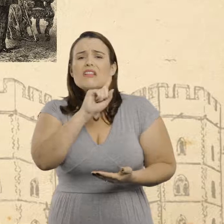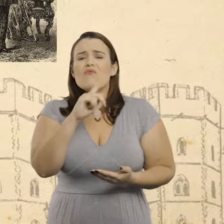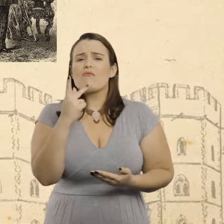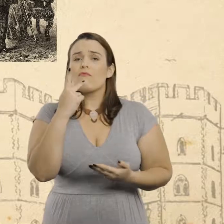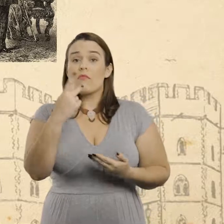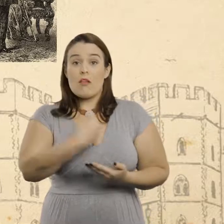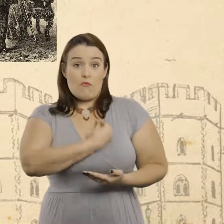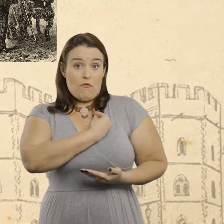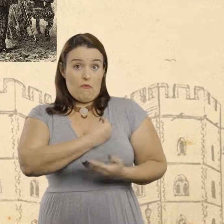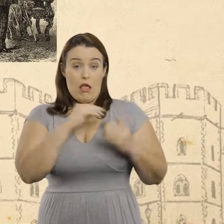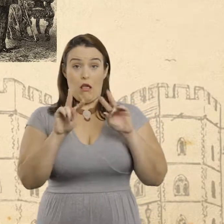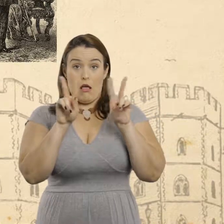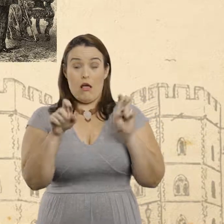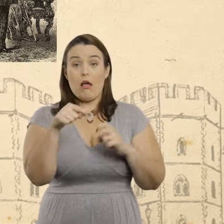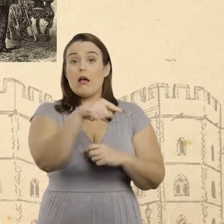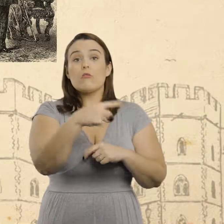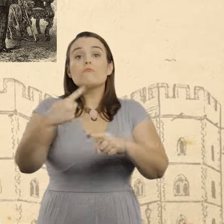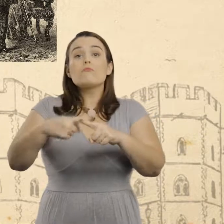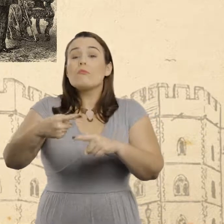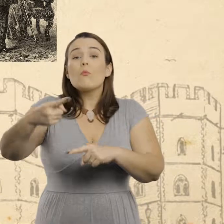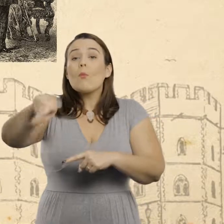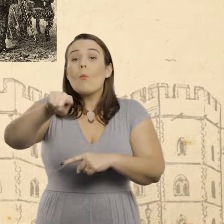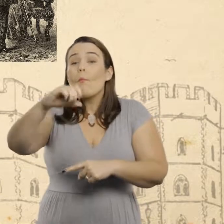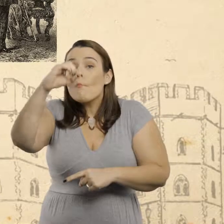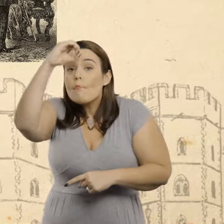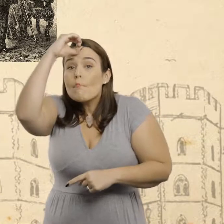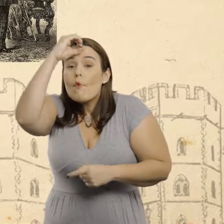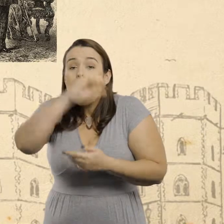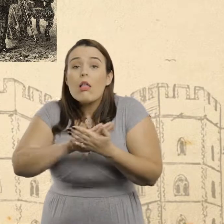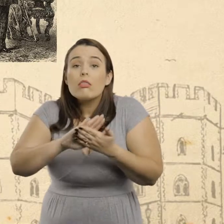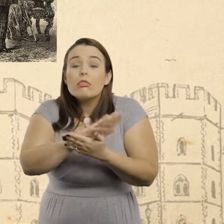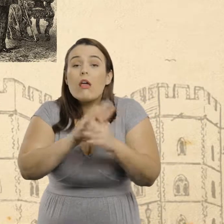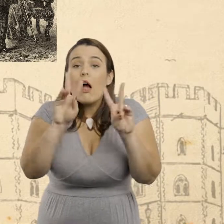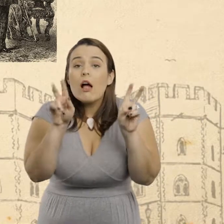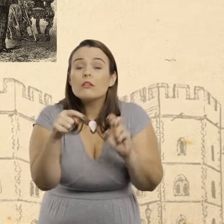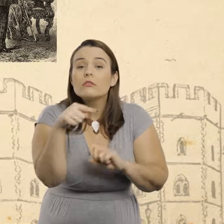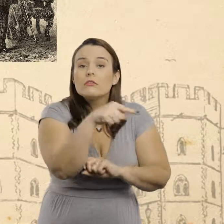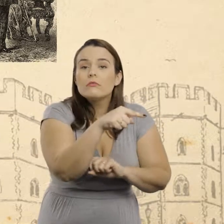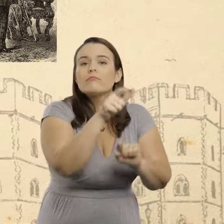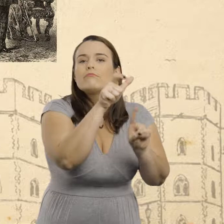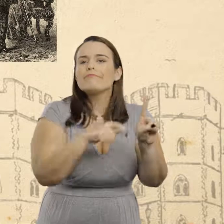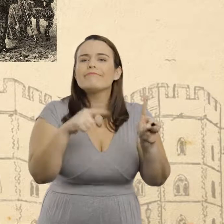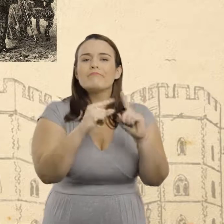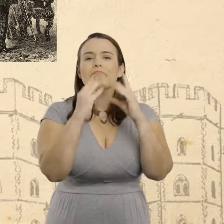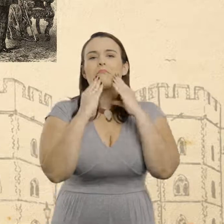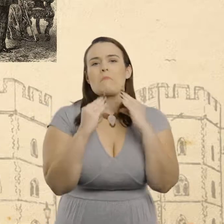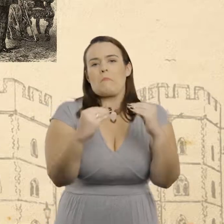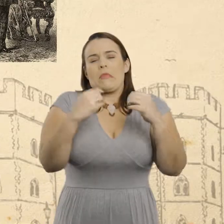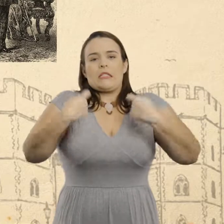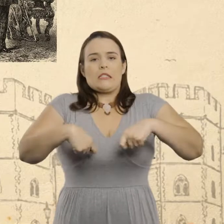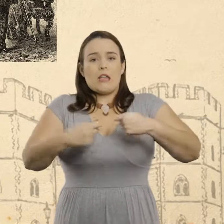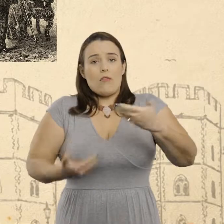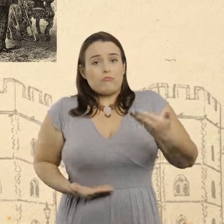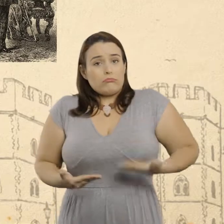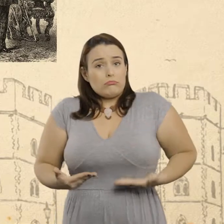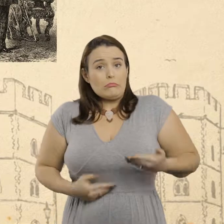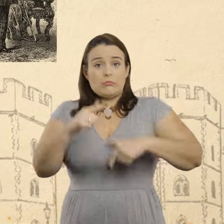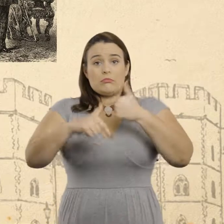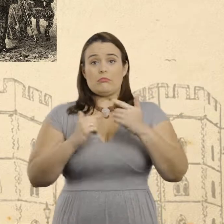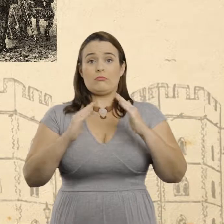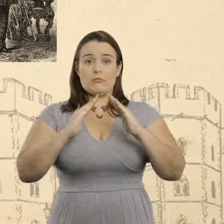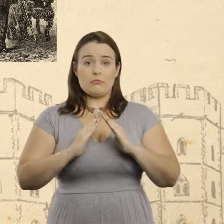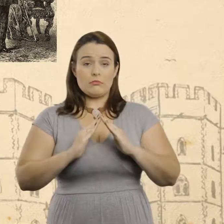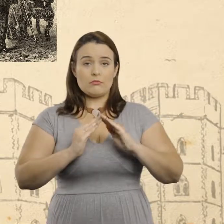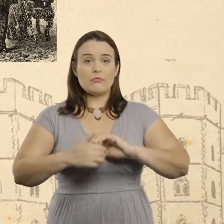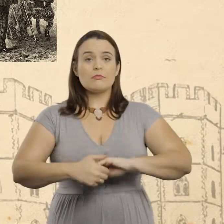Ninguém falava sobre sua vida, porque ninguém sabia nada sobre sua vida. Phileas Fogg só precisava de um criado para